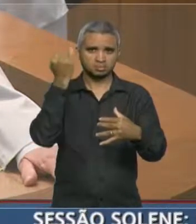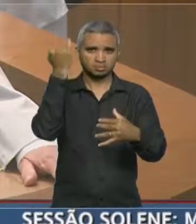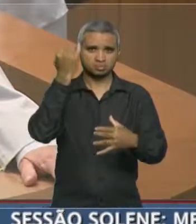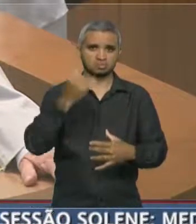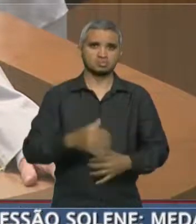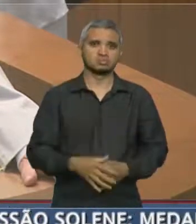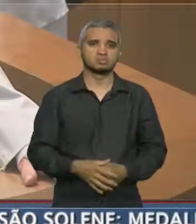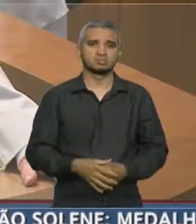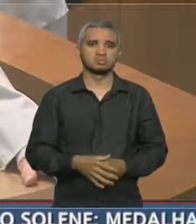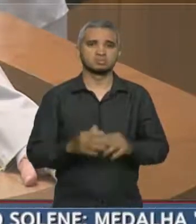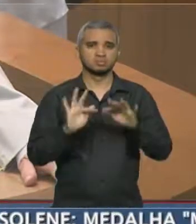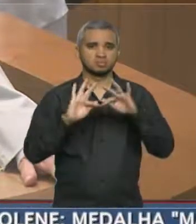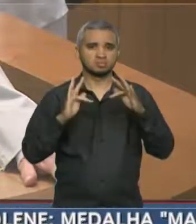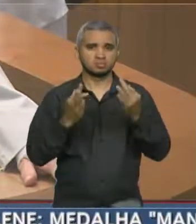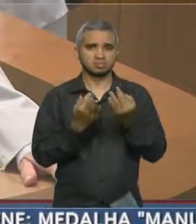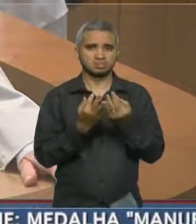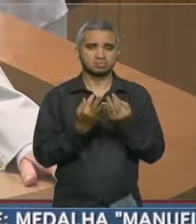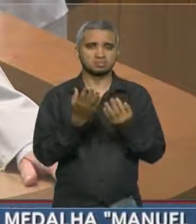amigas e amigos.